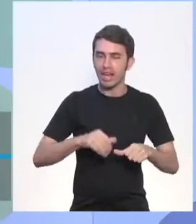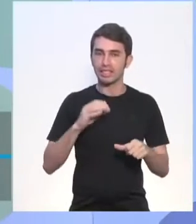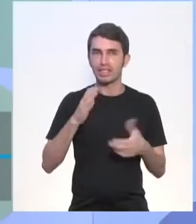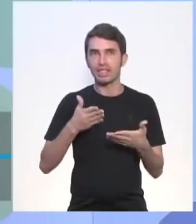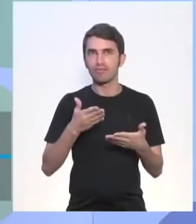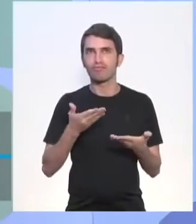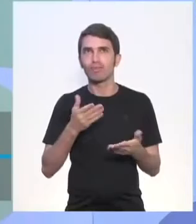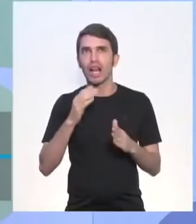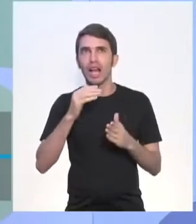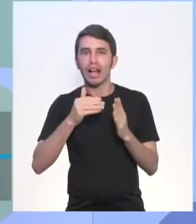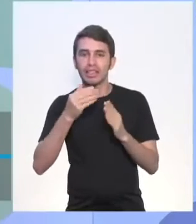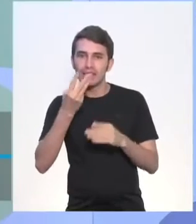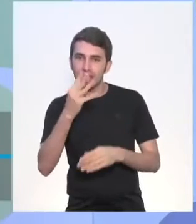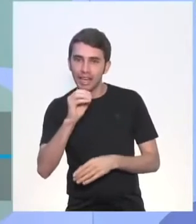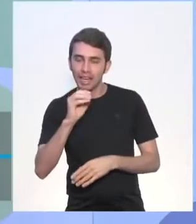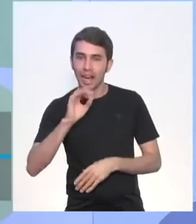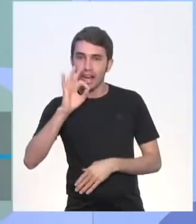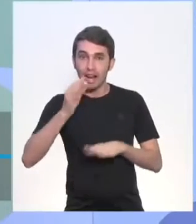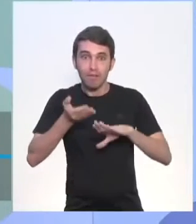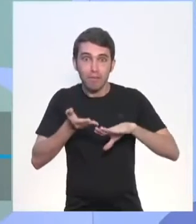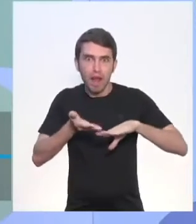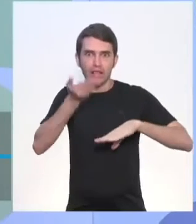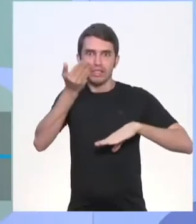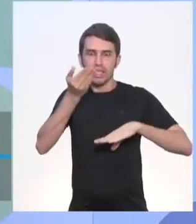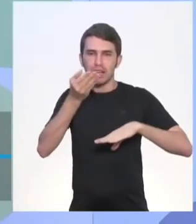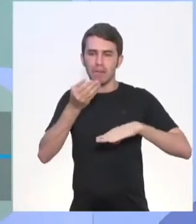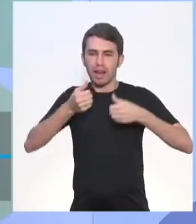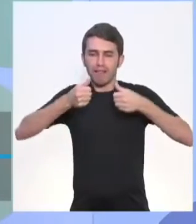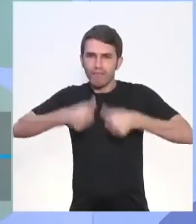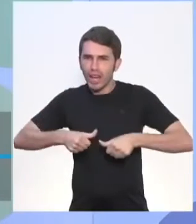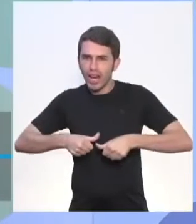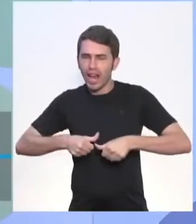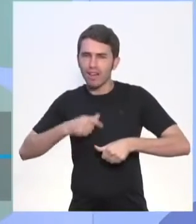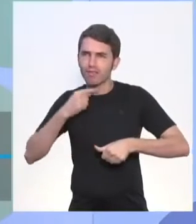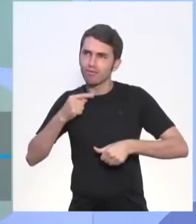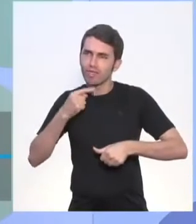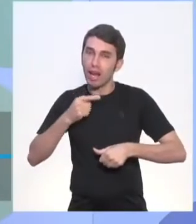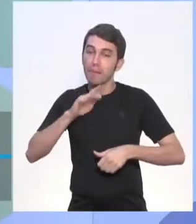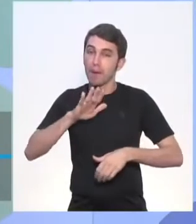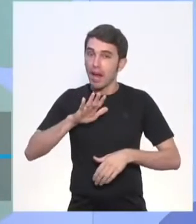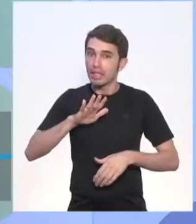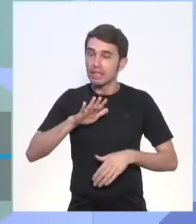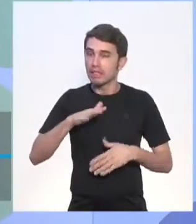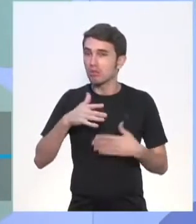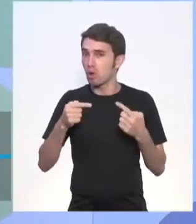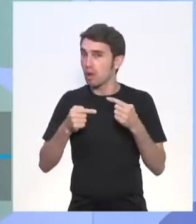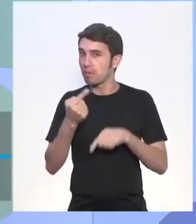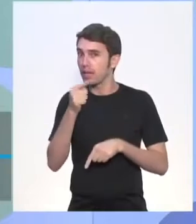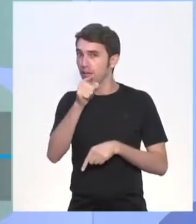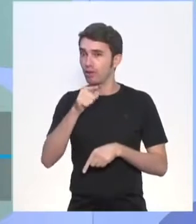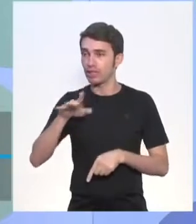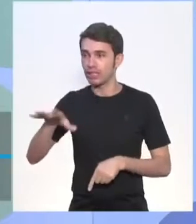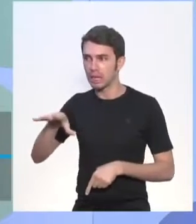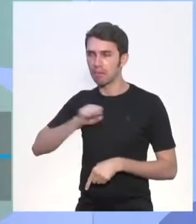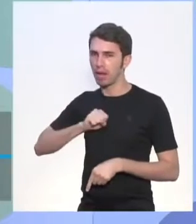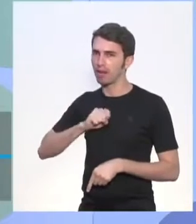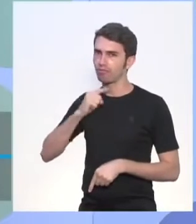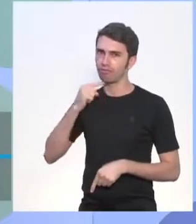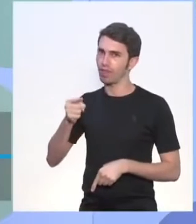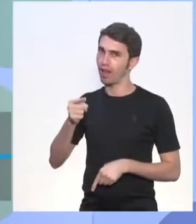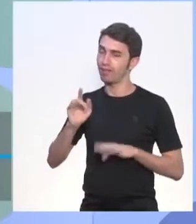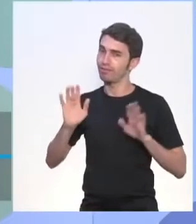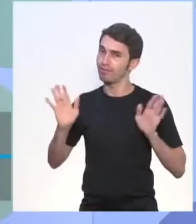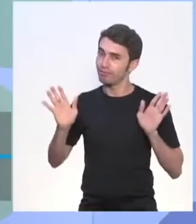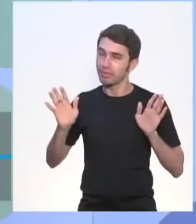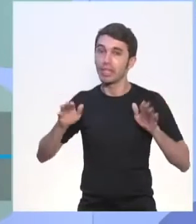com temperaturas acima de 30 graus, não quer dizer que se você estiver nesse local, você não pode ser contaminado. A maioria